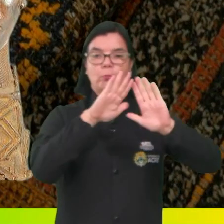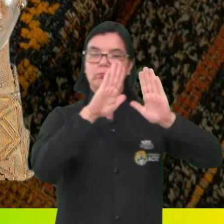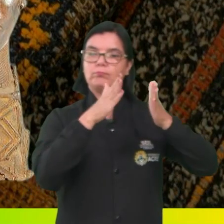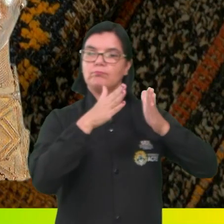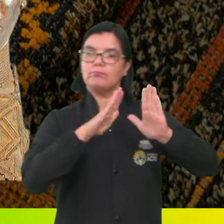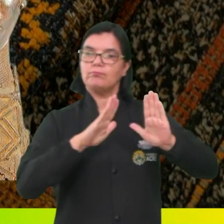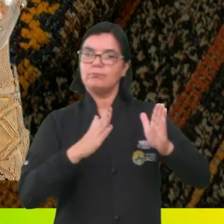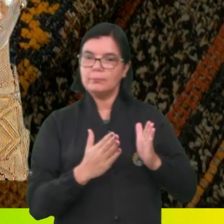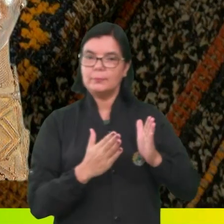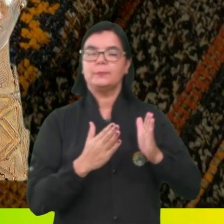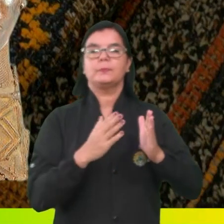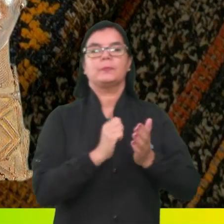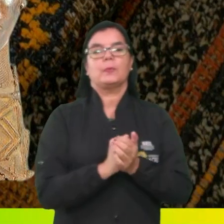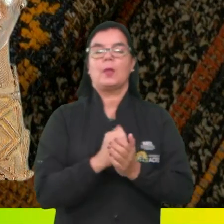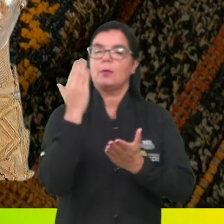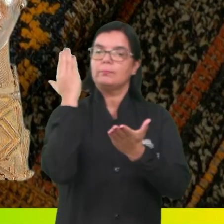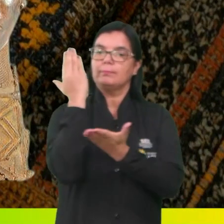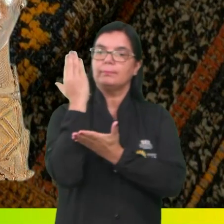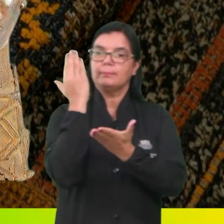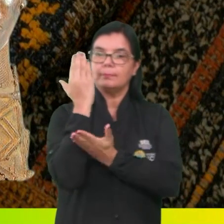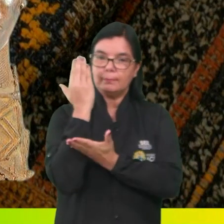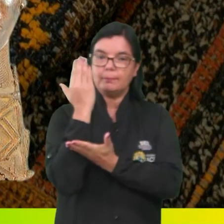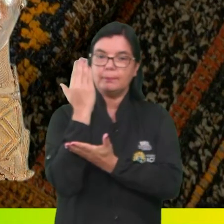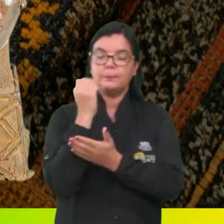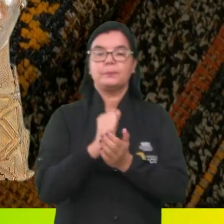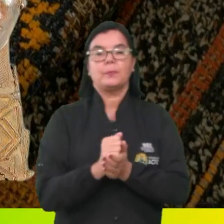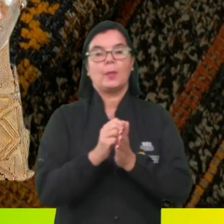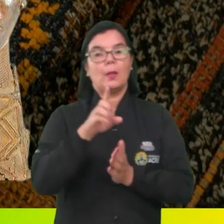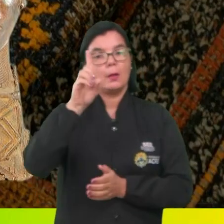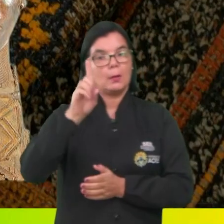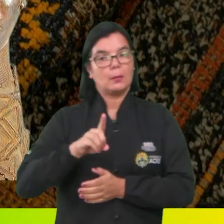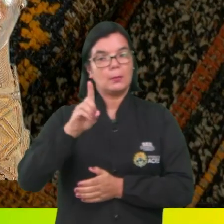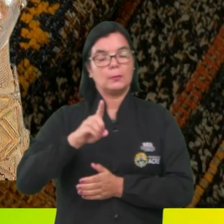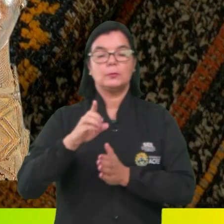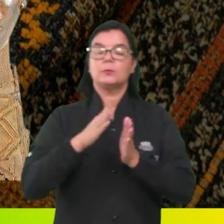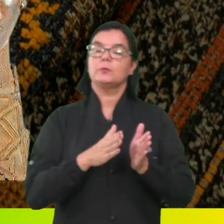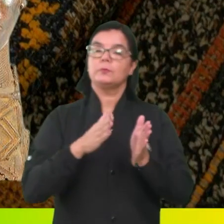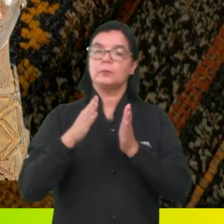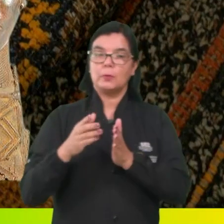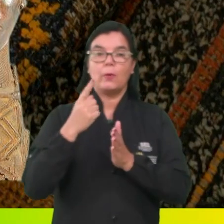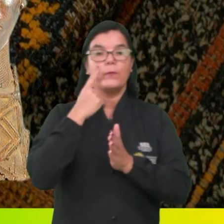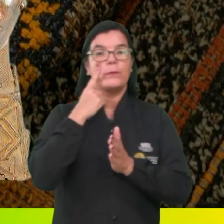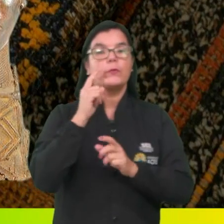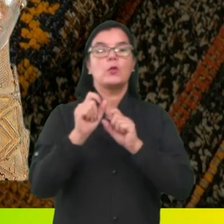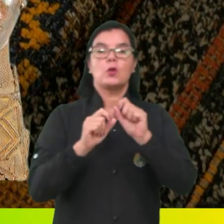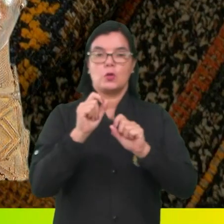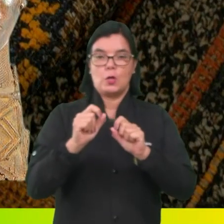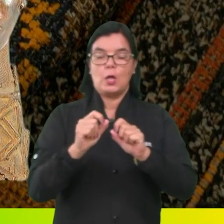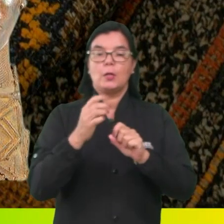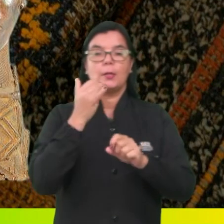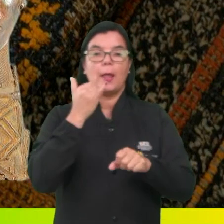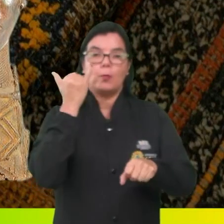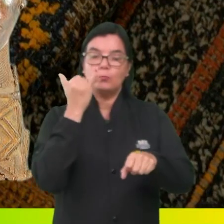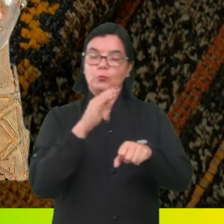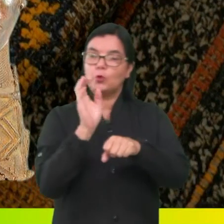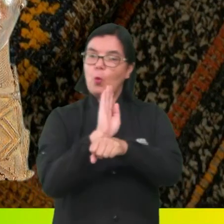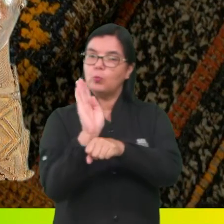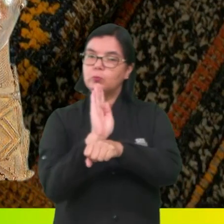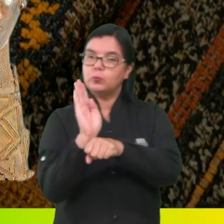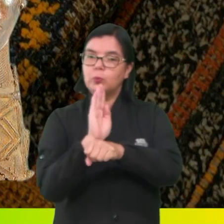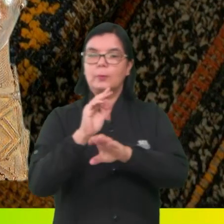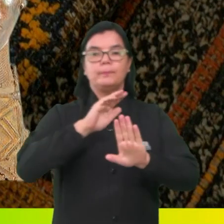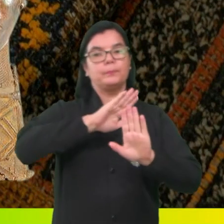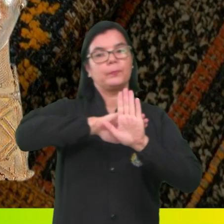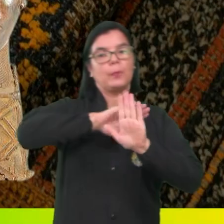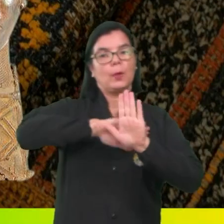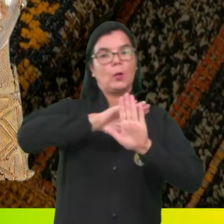escultura em madeira e à sua direita você vê uma escultura em bronze. Ao fundo, a